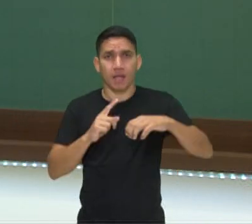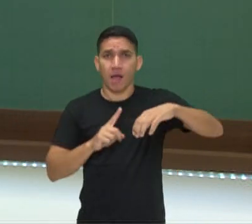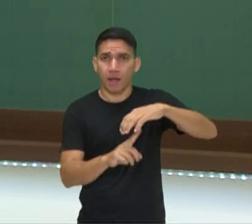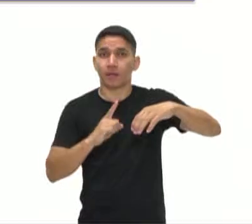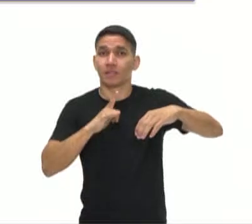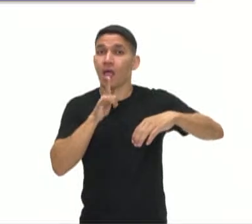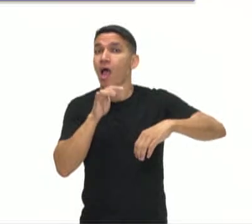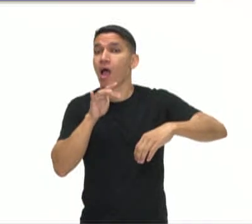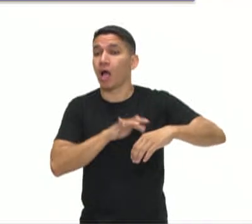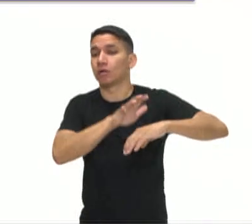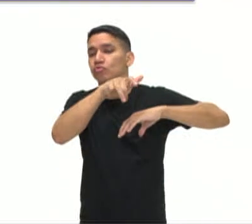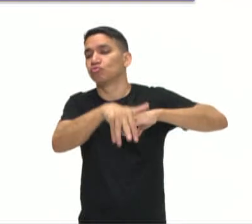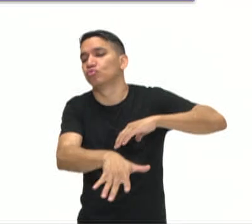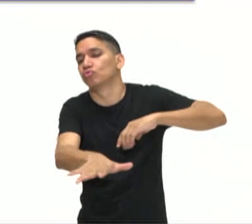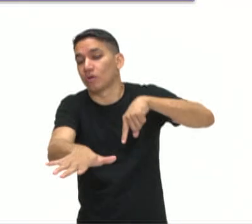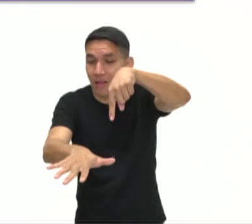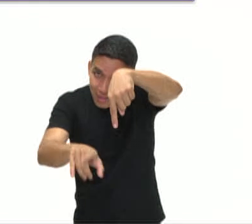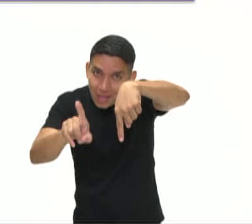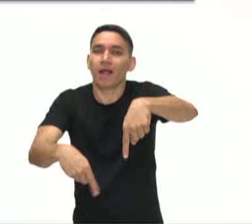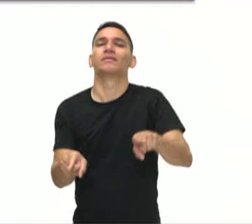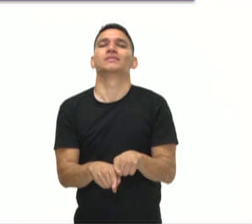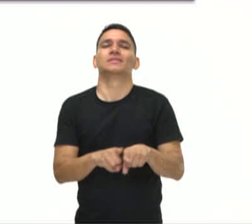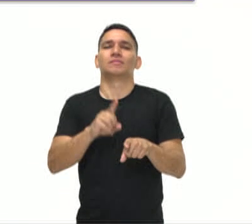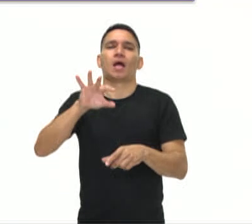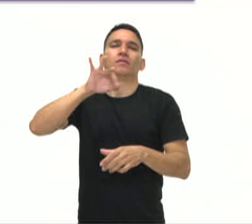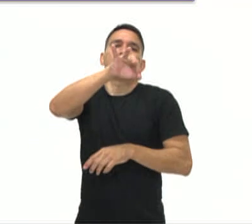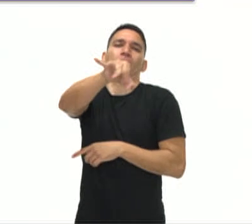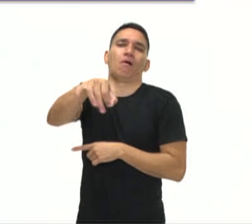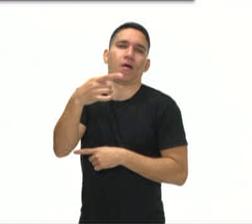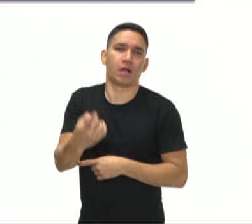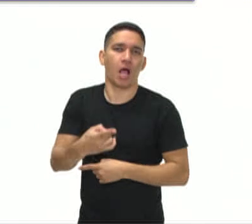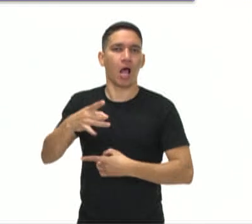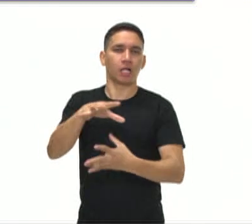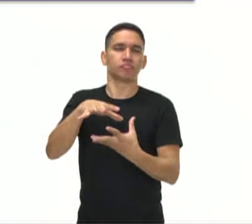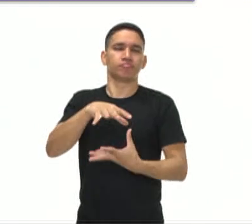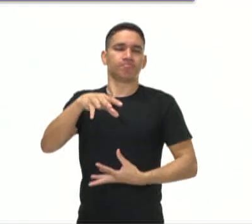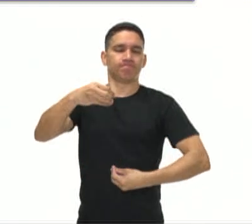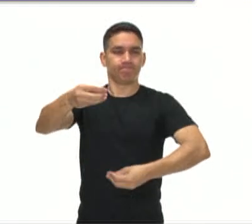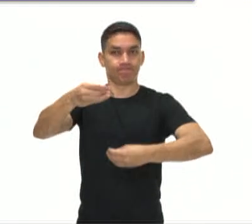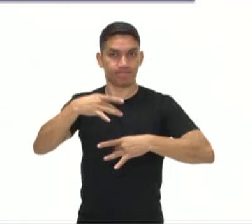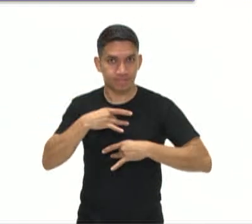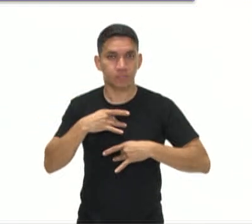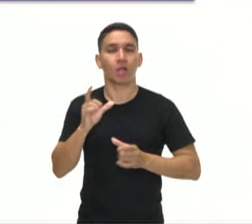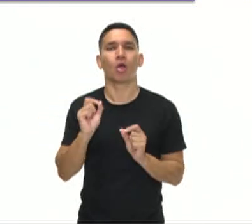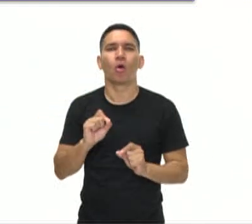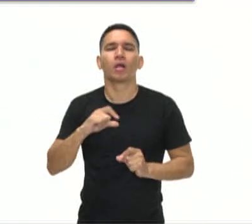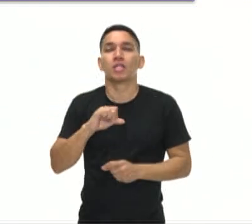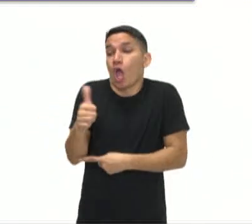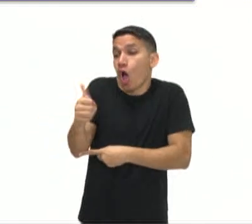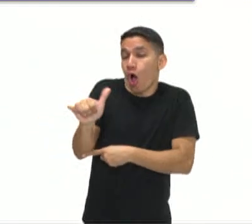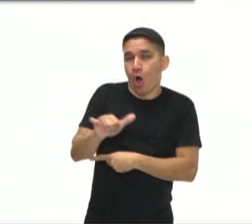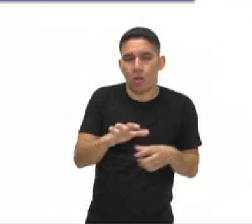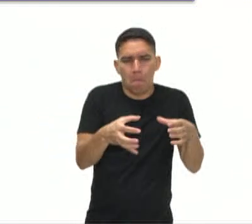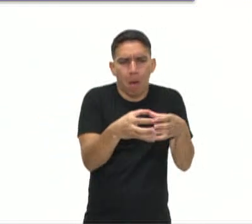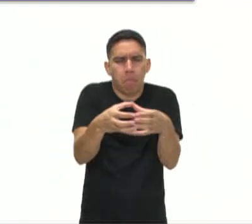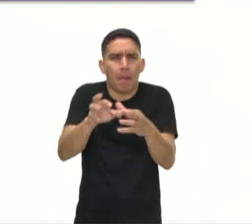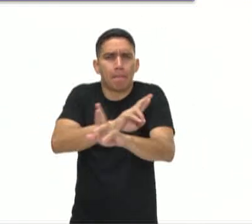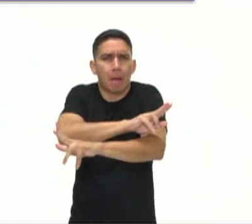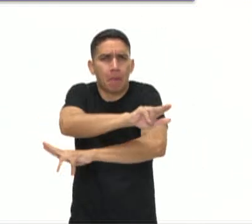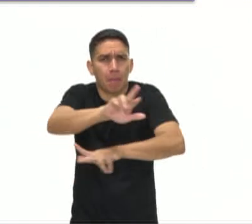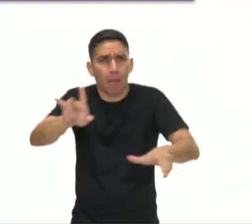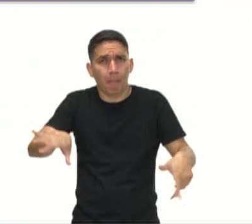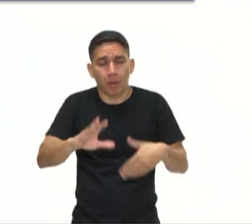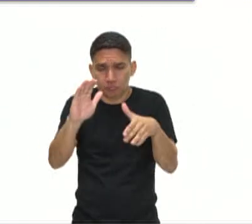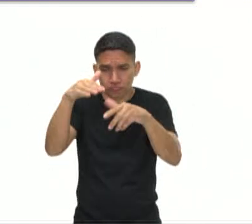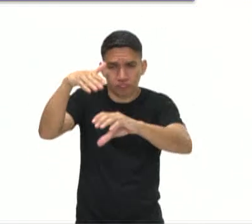uma grande cachoeira, e ela é considerada sagrada e também de muito valor espiritual. 11 etnias indígenas do Xingu consideram